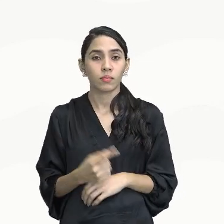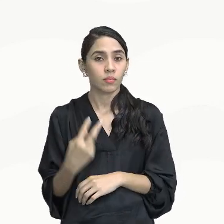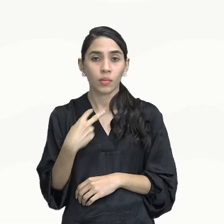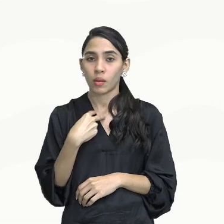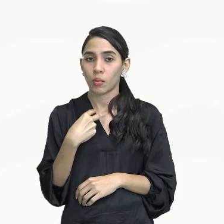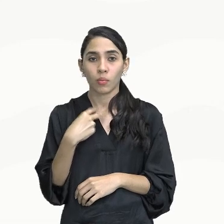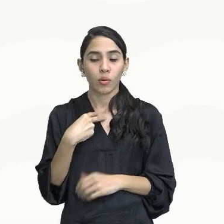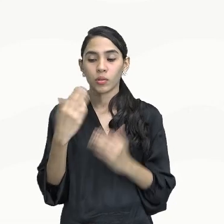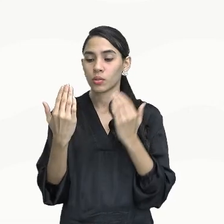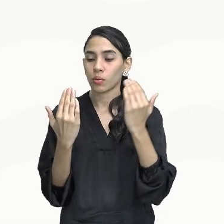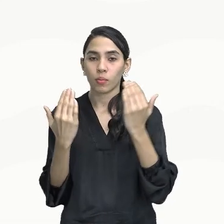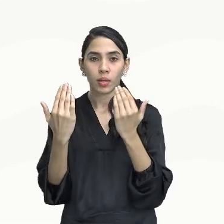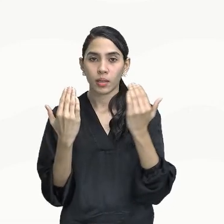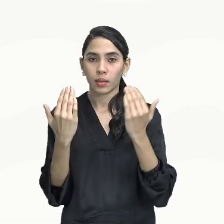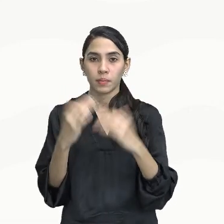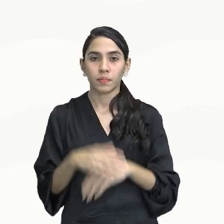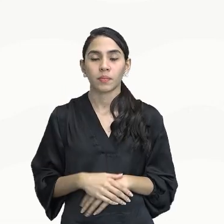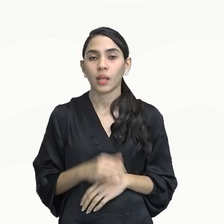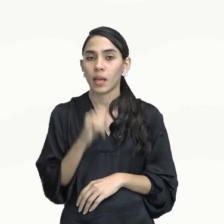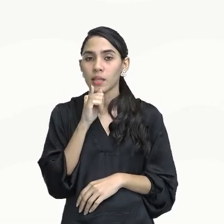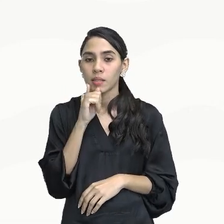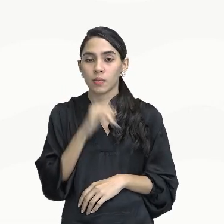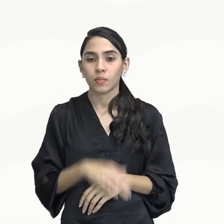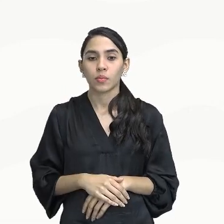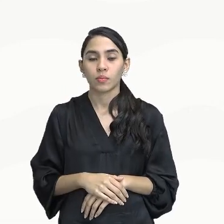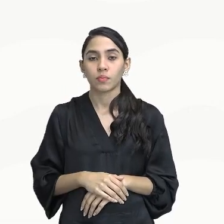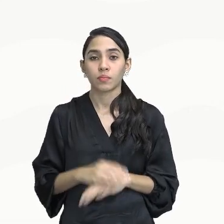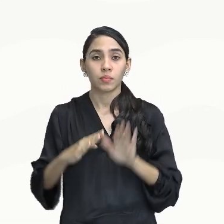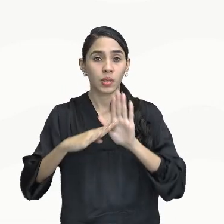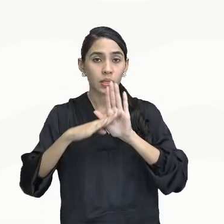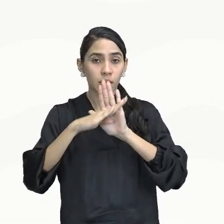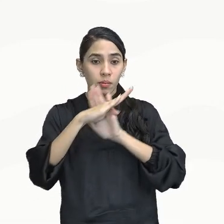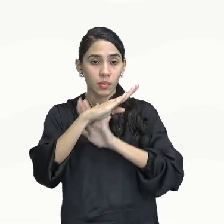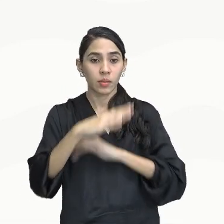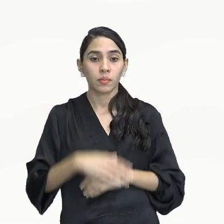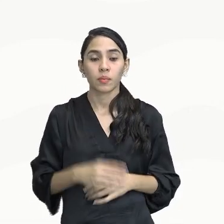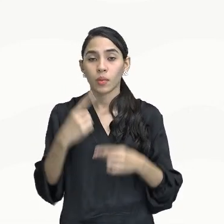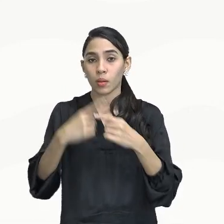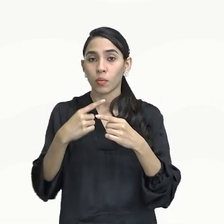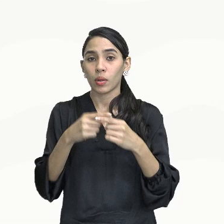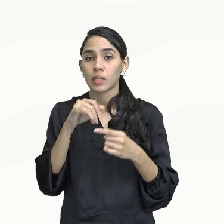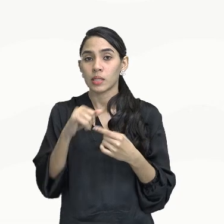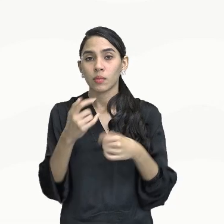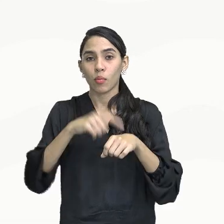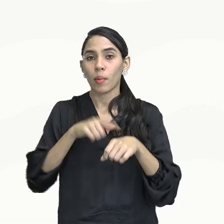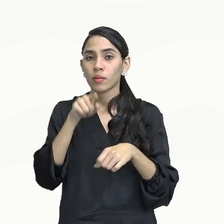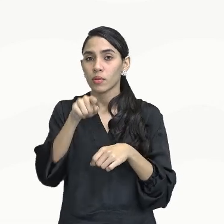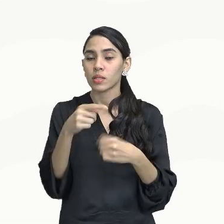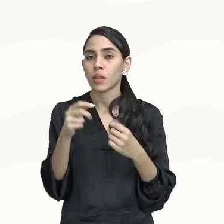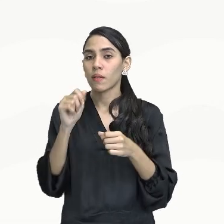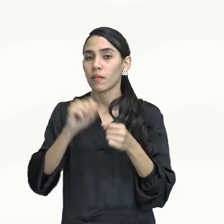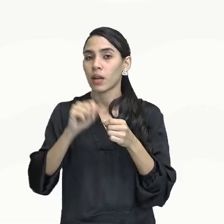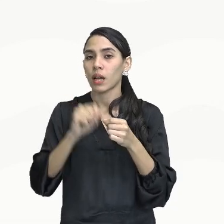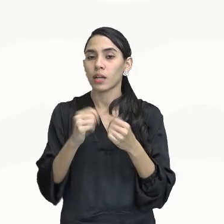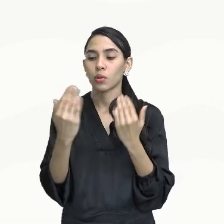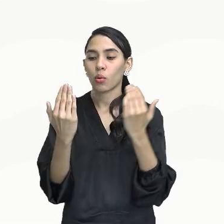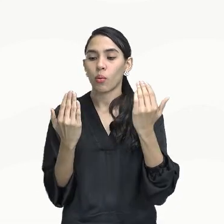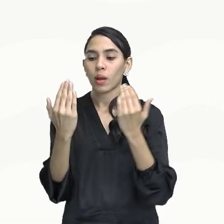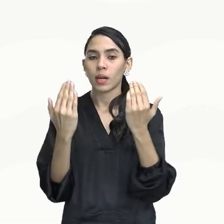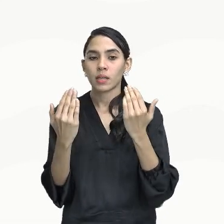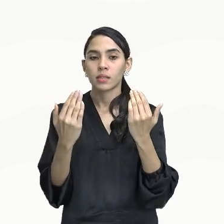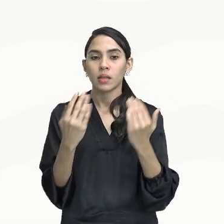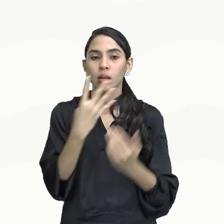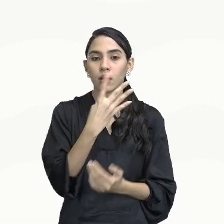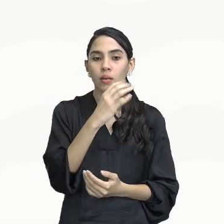fazer a comparação aqui entre os valores de crescimento, porque a comparação dos valores iniciais e finais